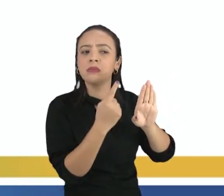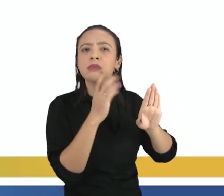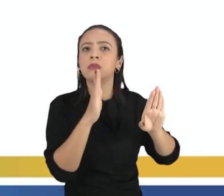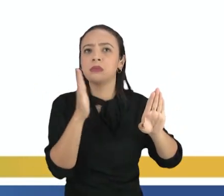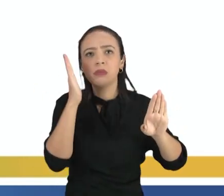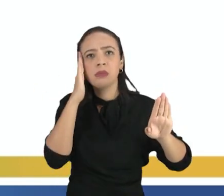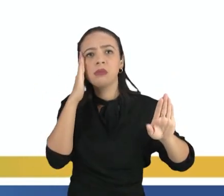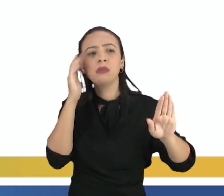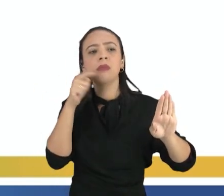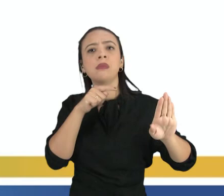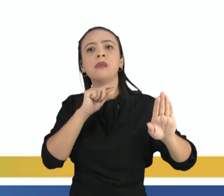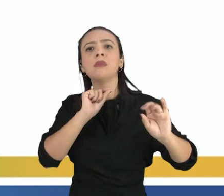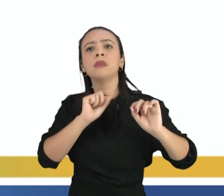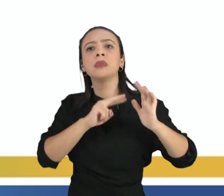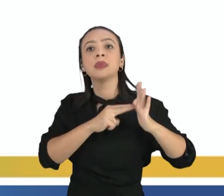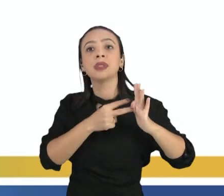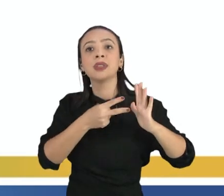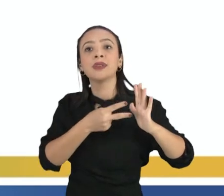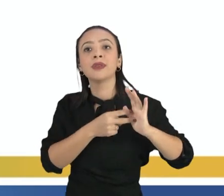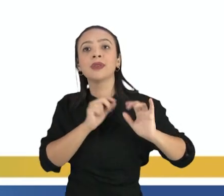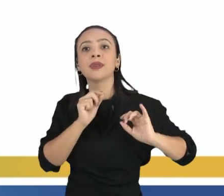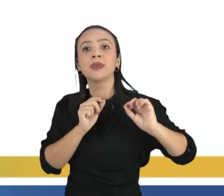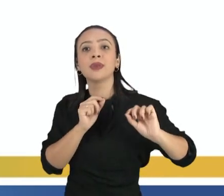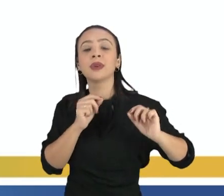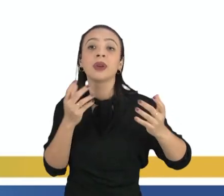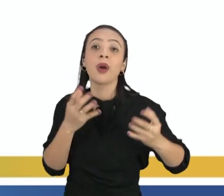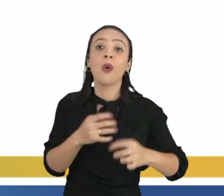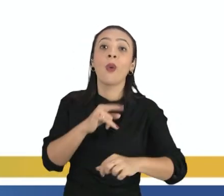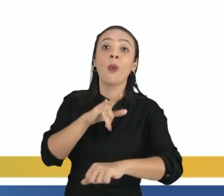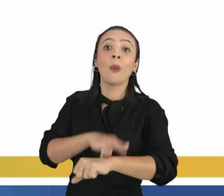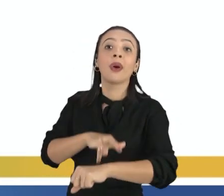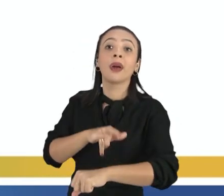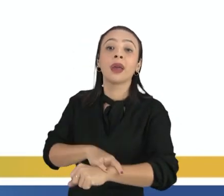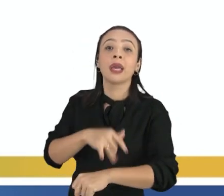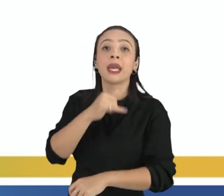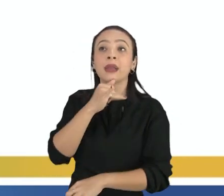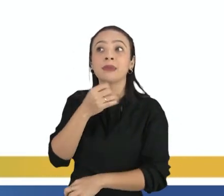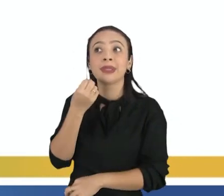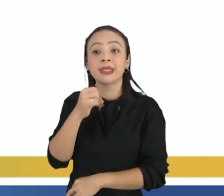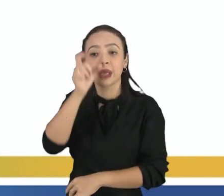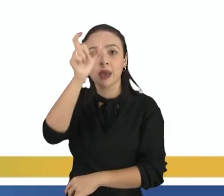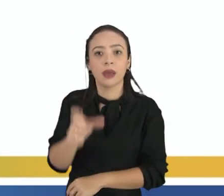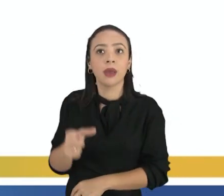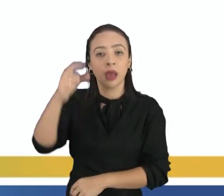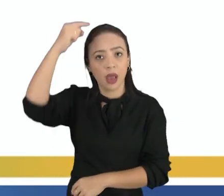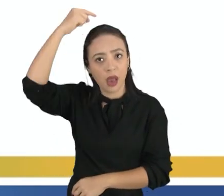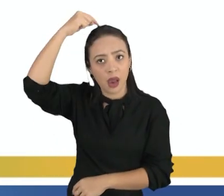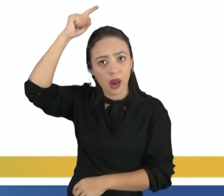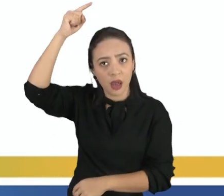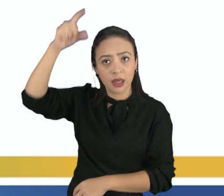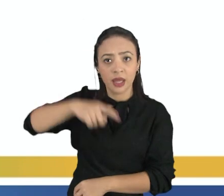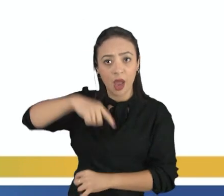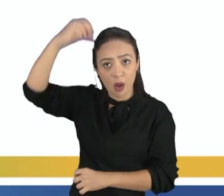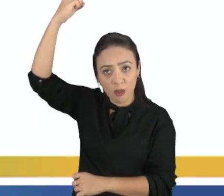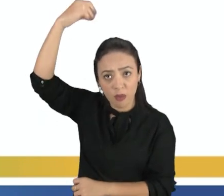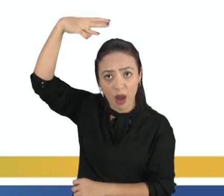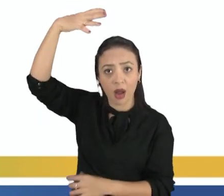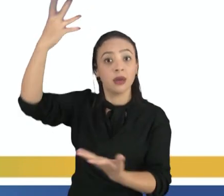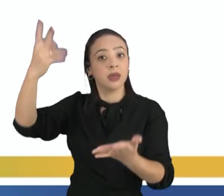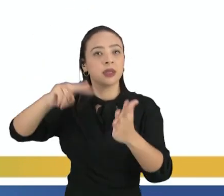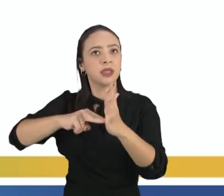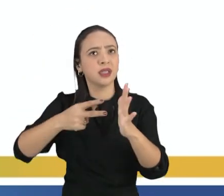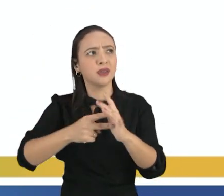já sabe que ali indica o banheiro. Quando no personagem, na cabeça dele tem uma lâmpada, a lâmpada você já